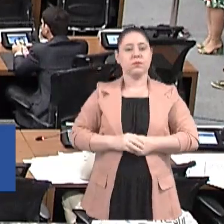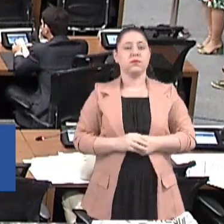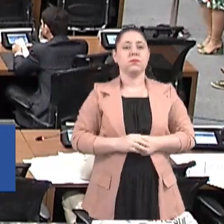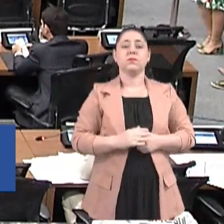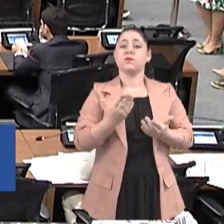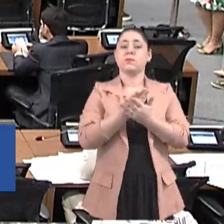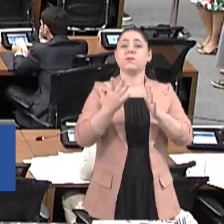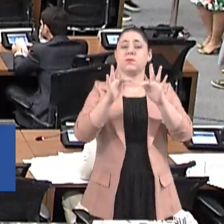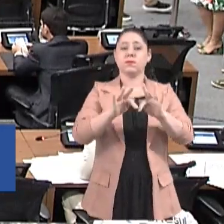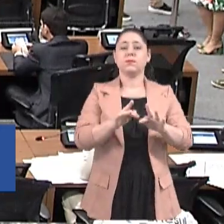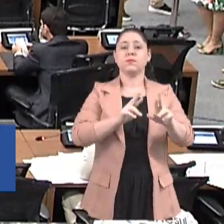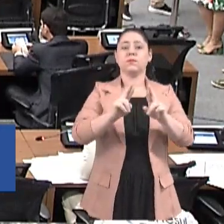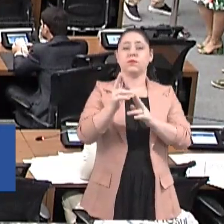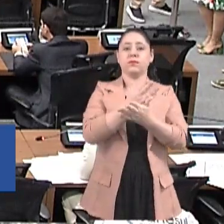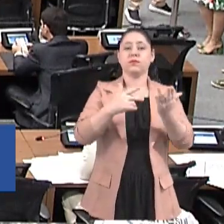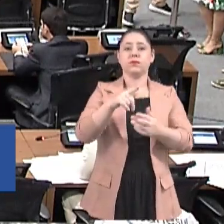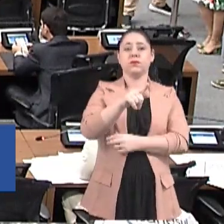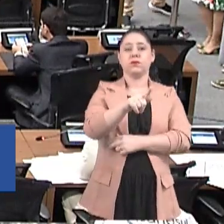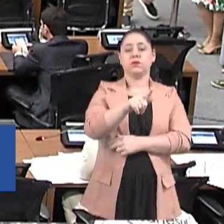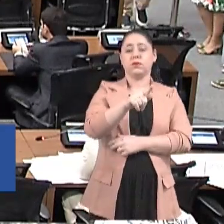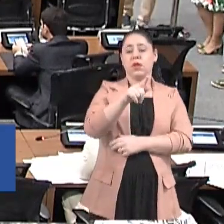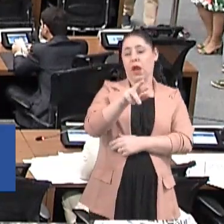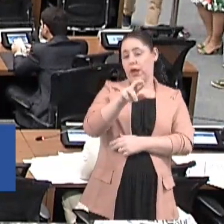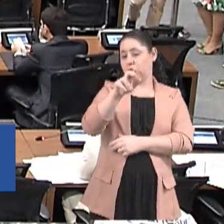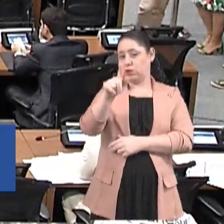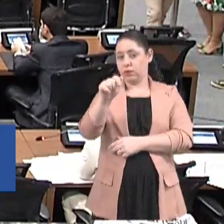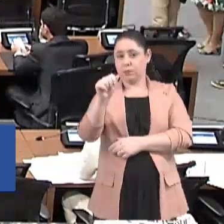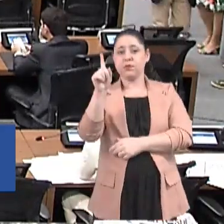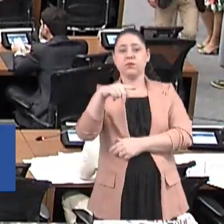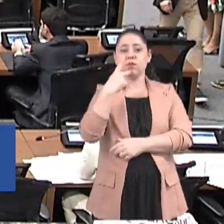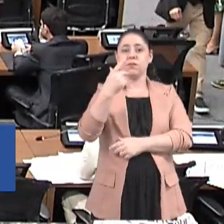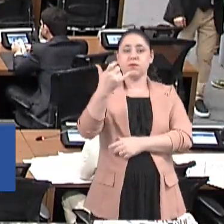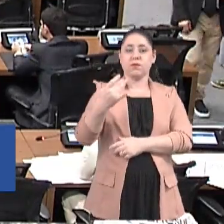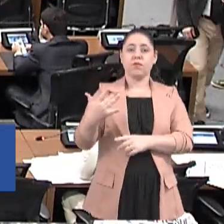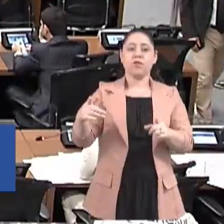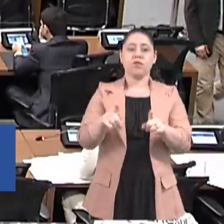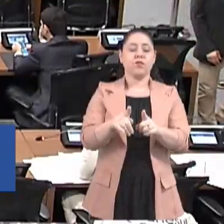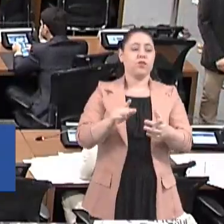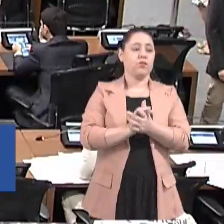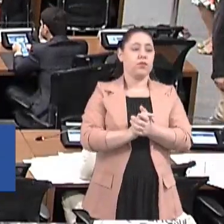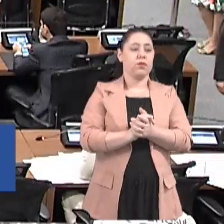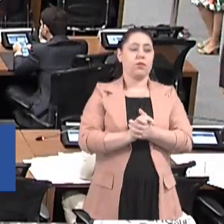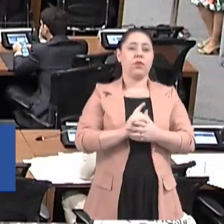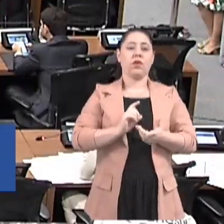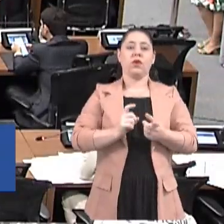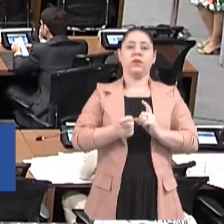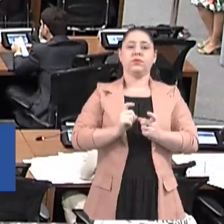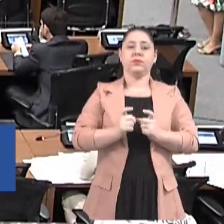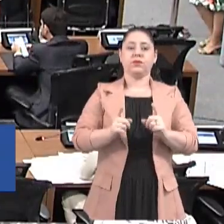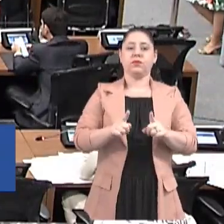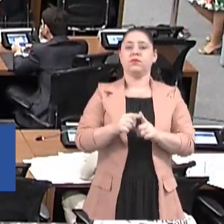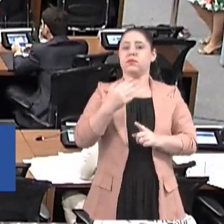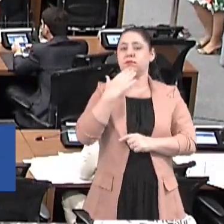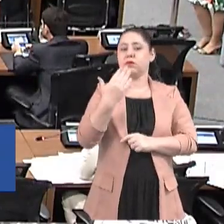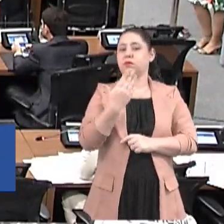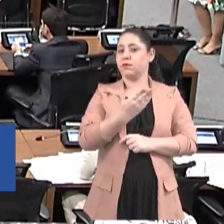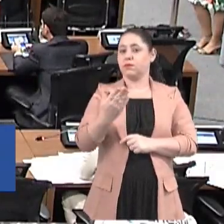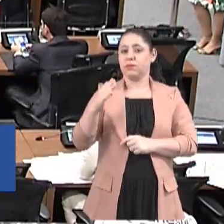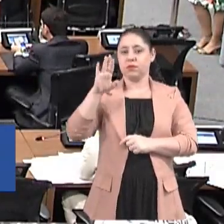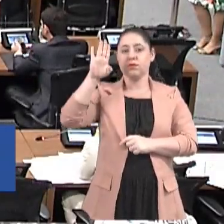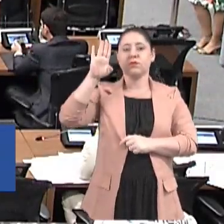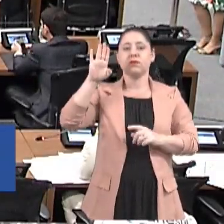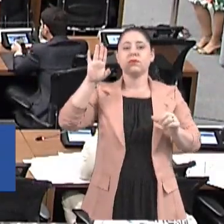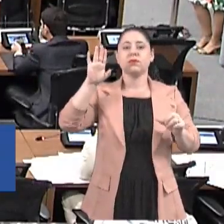encerrado esse assunto com relação à EGA, eu quero falar também, falei rapidamente no pequeno expediente, pedindo pela